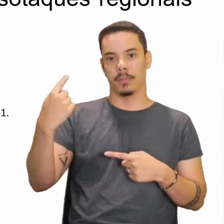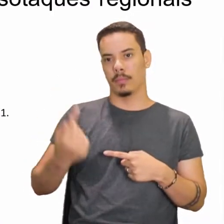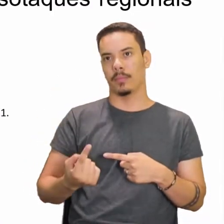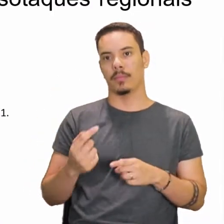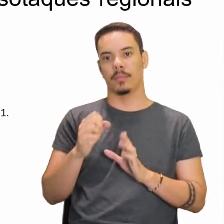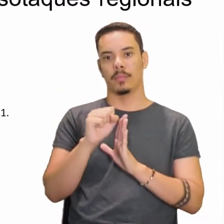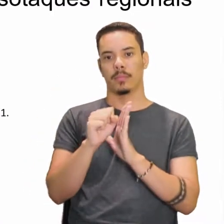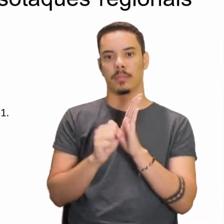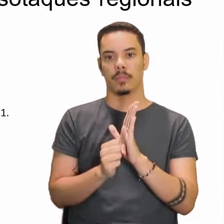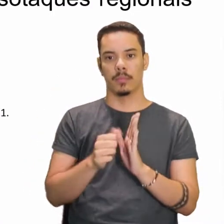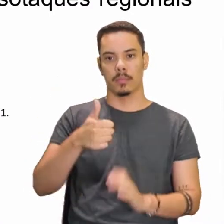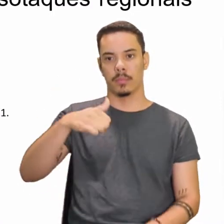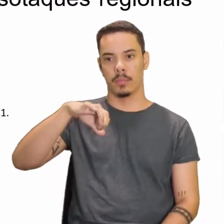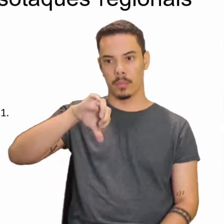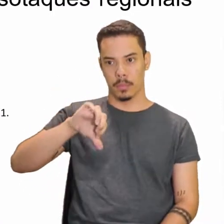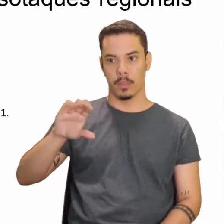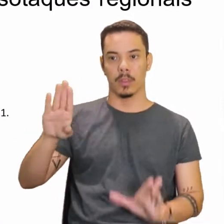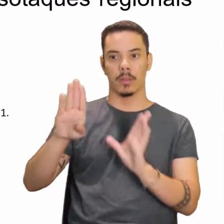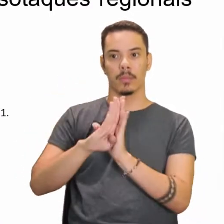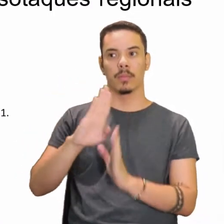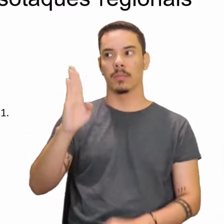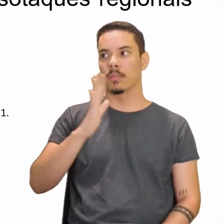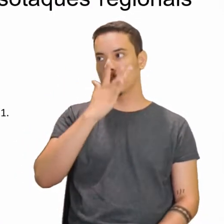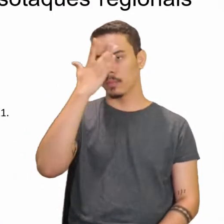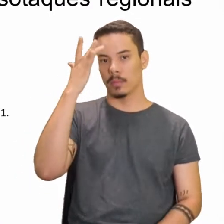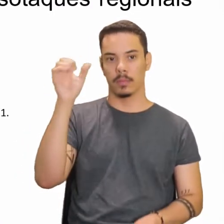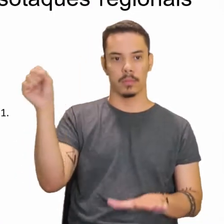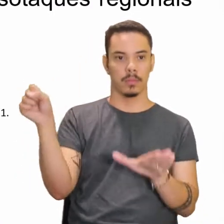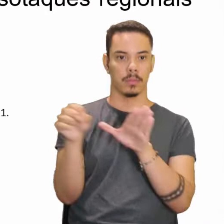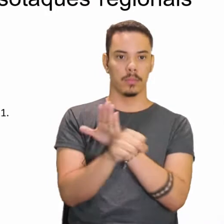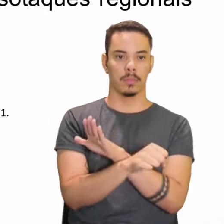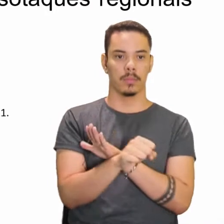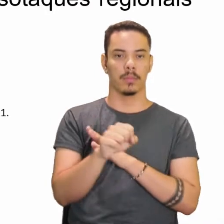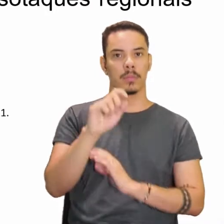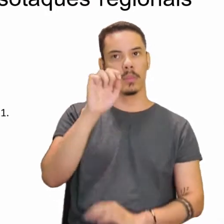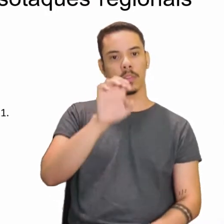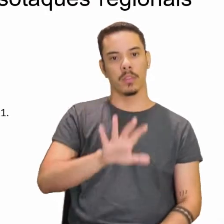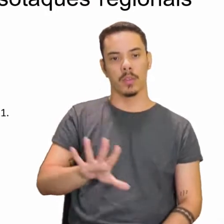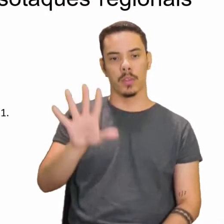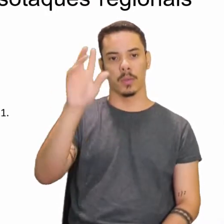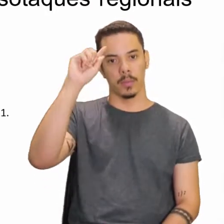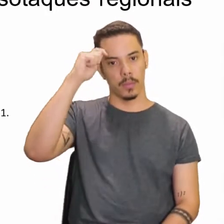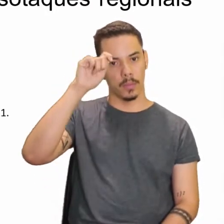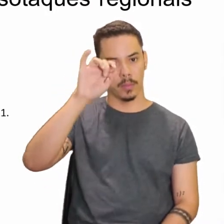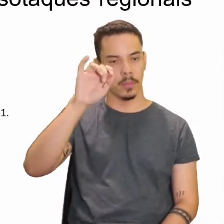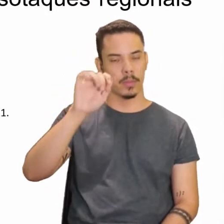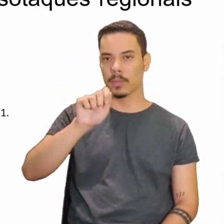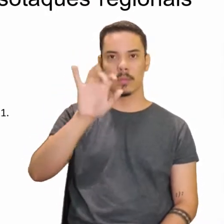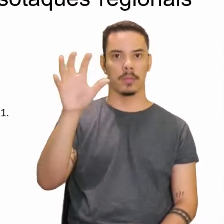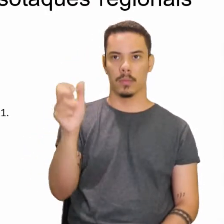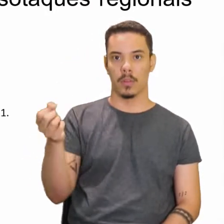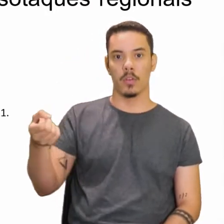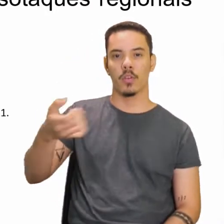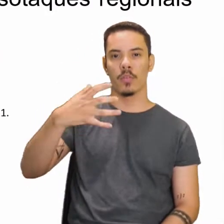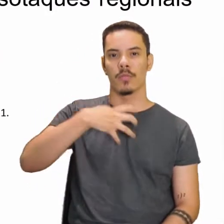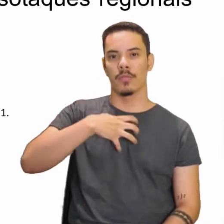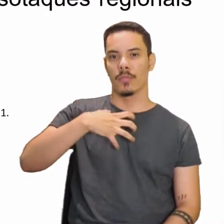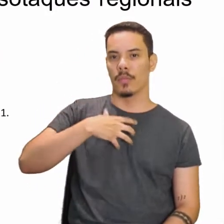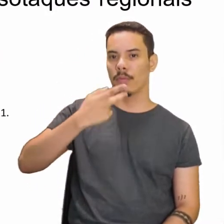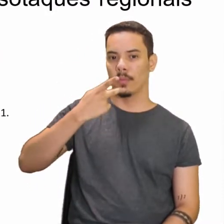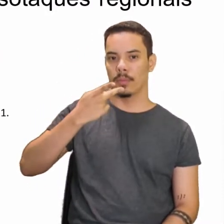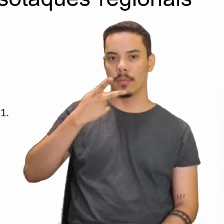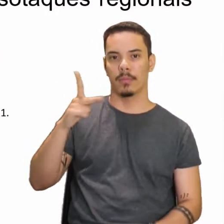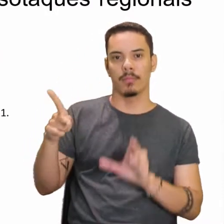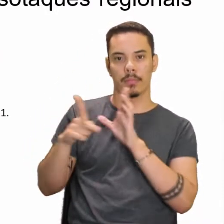século XIX, chegaram ao Brasil imigrantes europeus e asiáticos, que promoveram novas mudanças na forma de falar